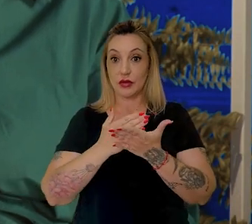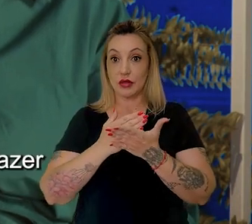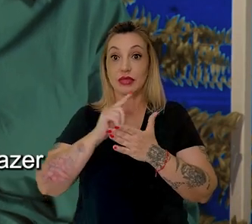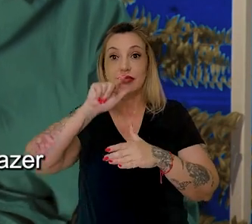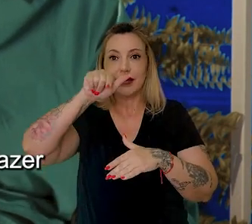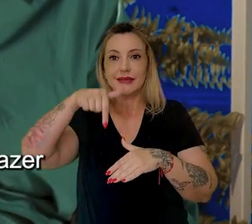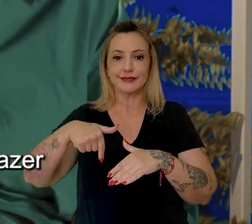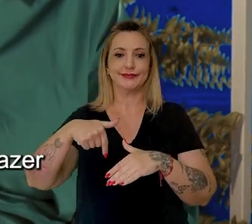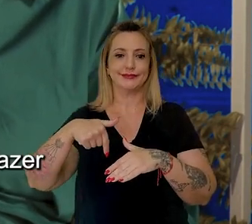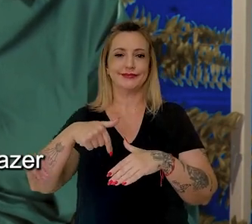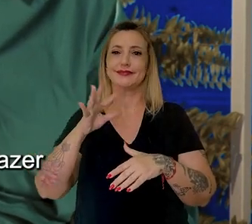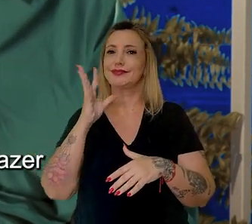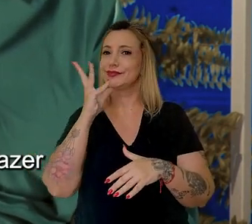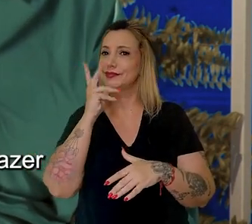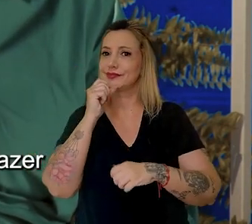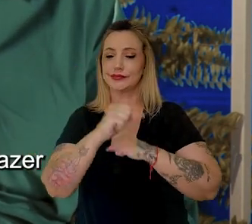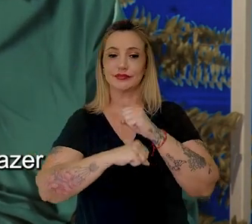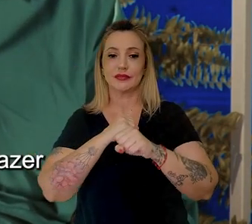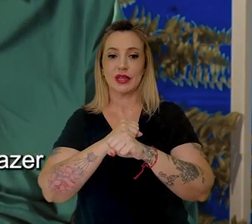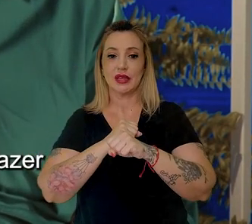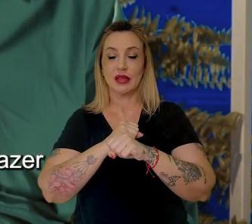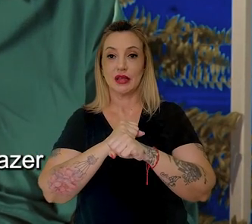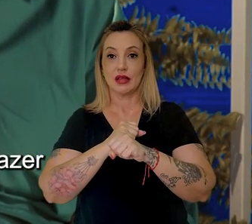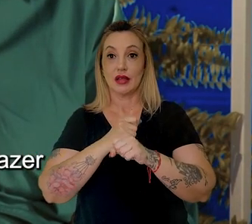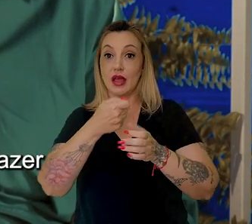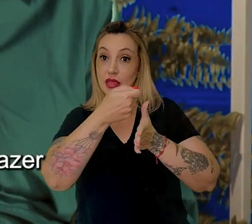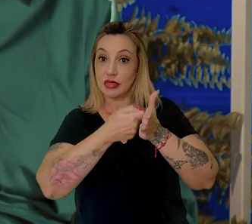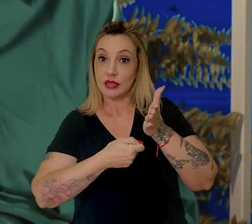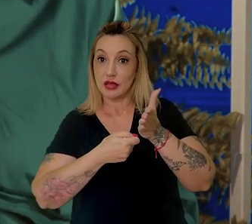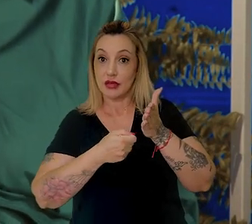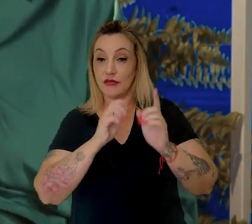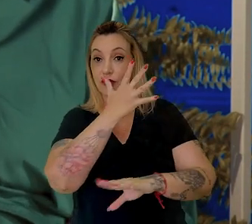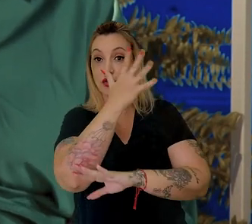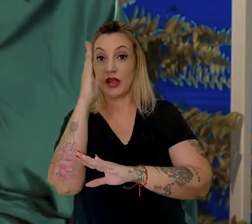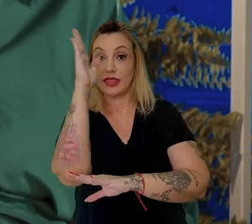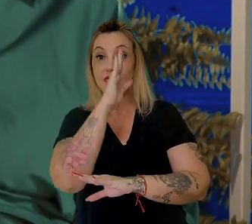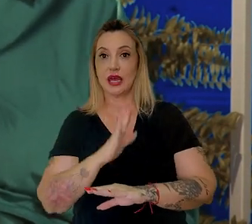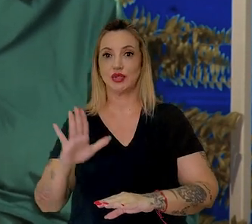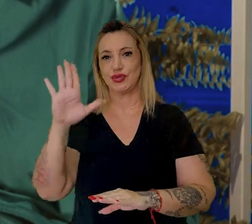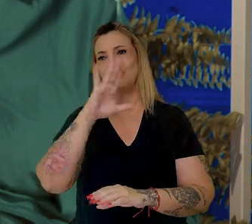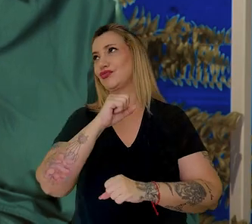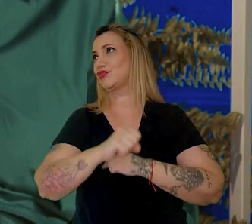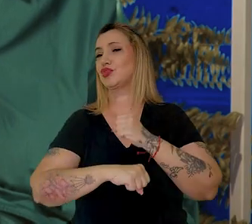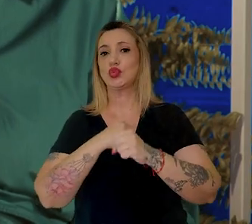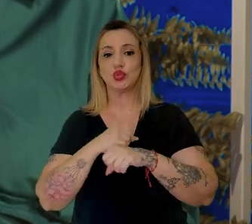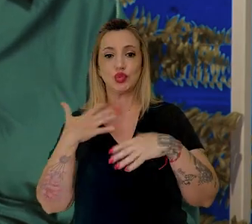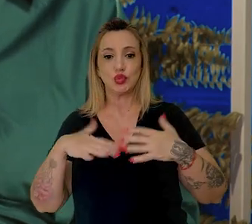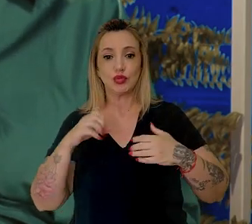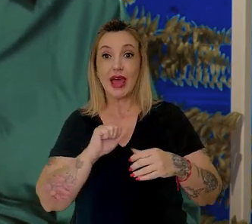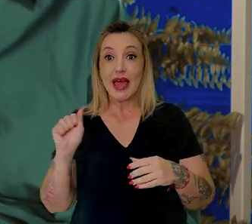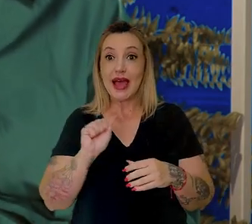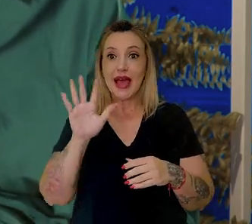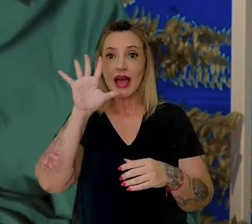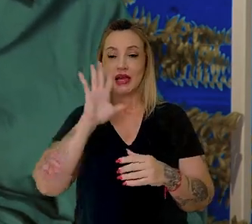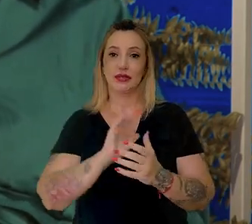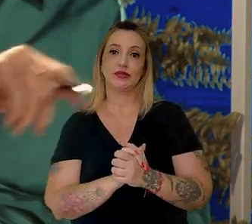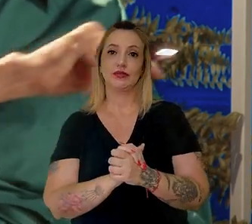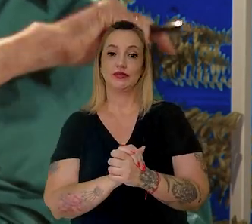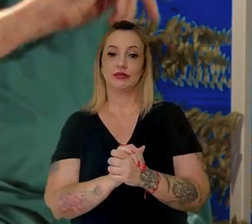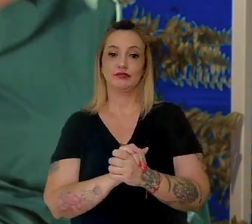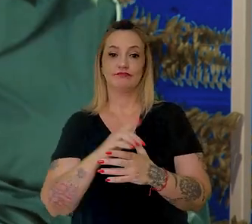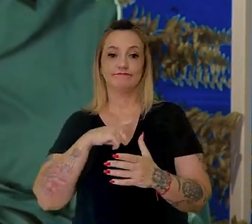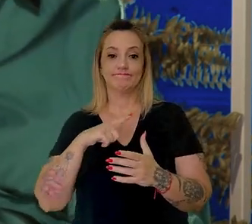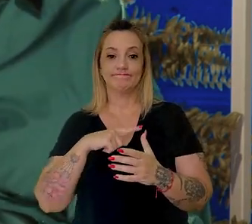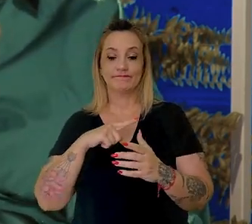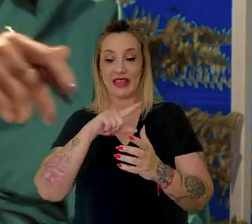tarde levou muitos anos para começar a fazer inventário Florestal Nacional muitos anos por quê Porque é caríssimo né ele